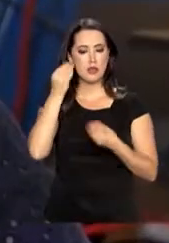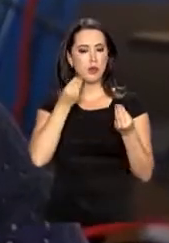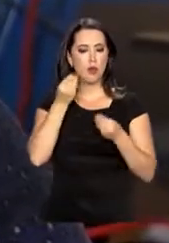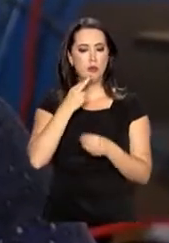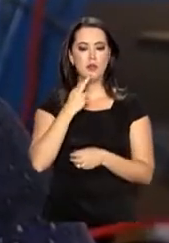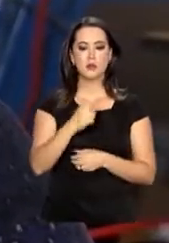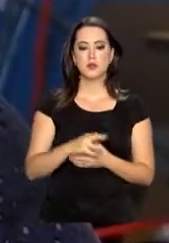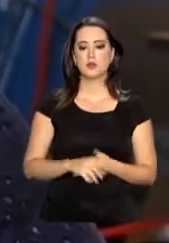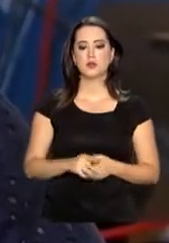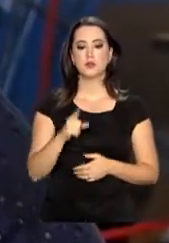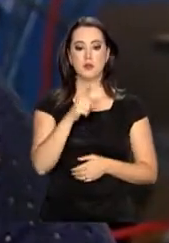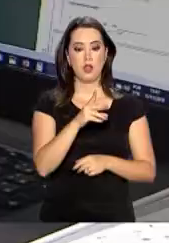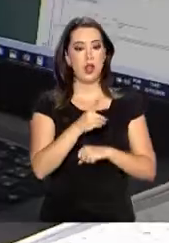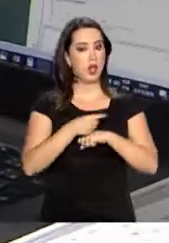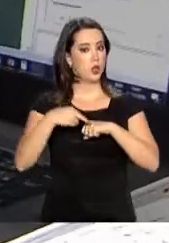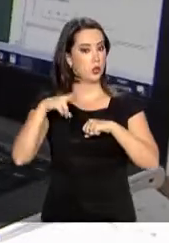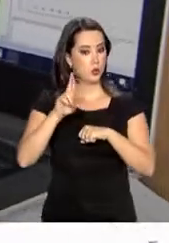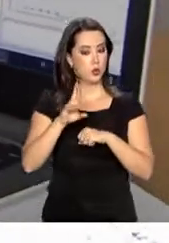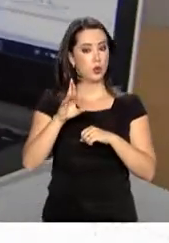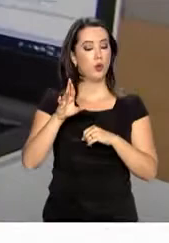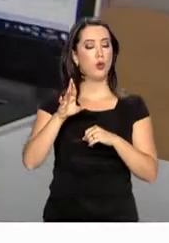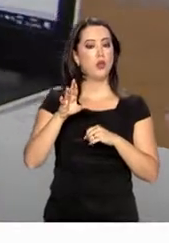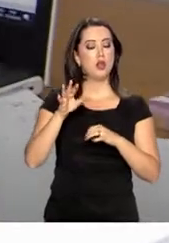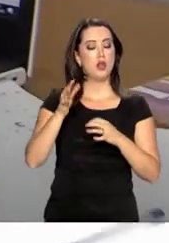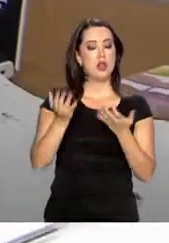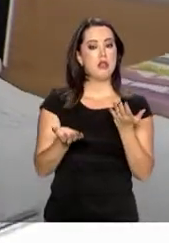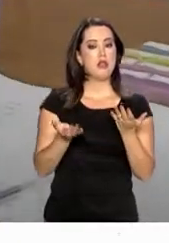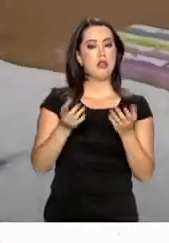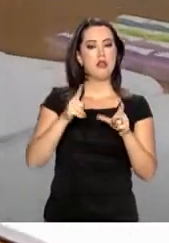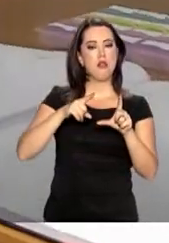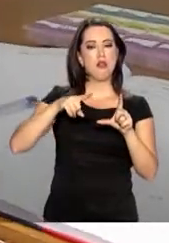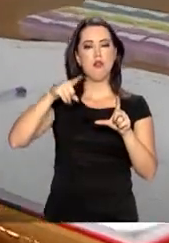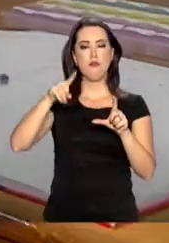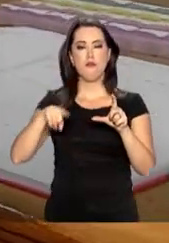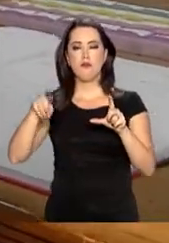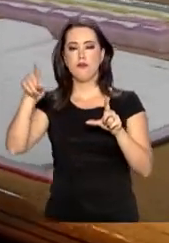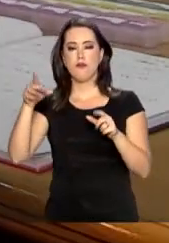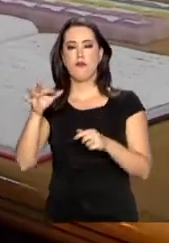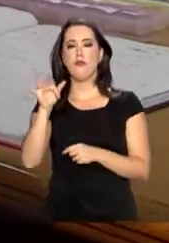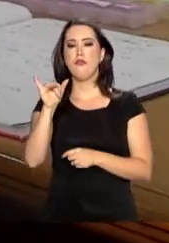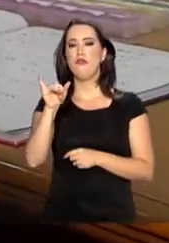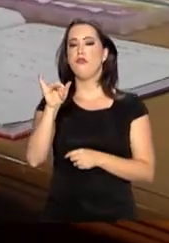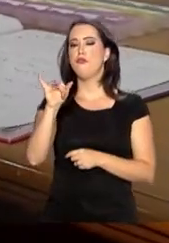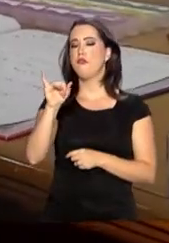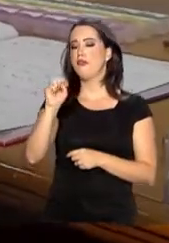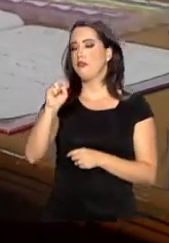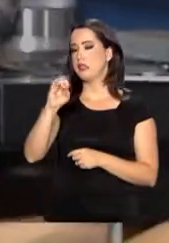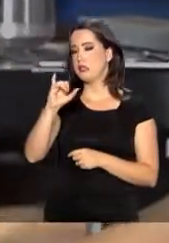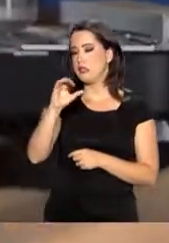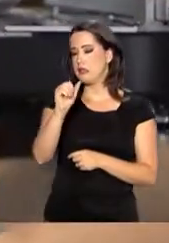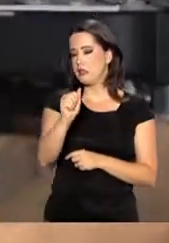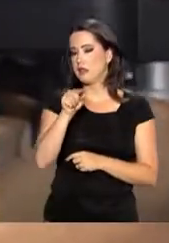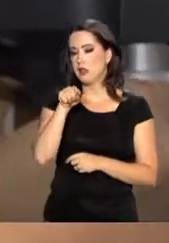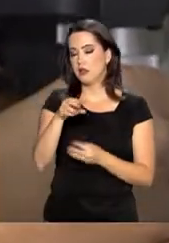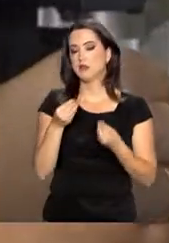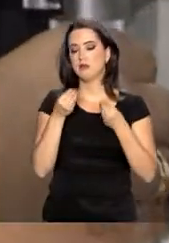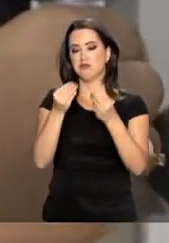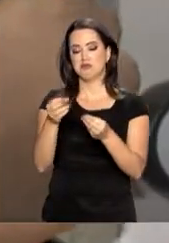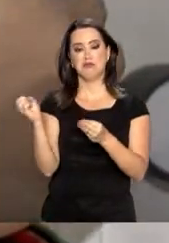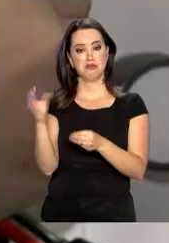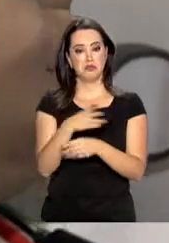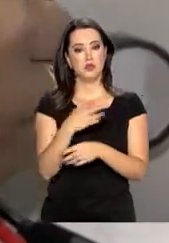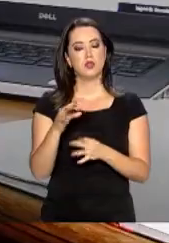Ingrid é doutora em física e trabalha com nanotecnologia. O laboratório vai trazer novas perspectivas para a pesquisa que